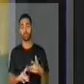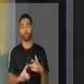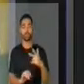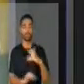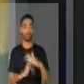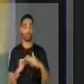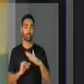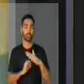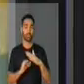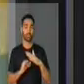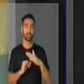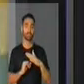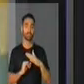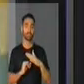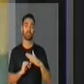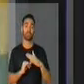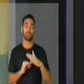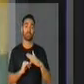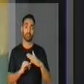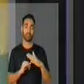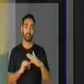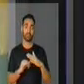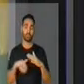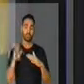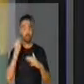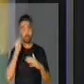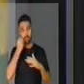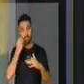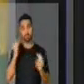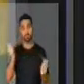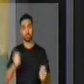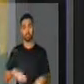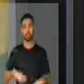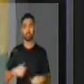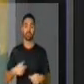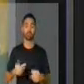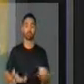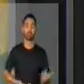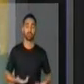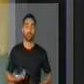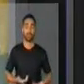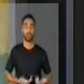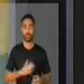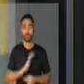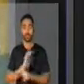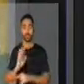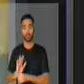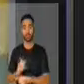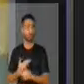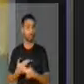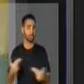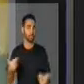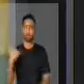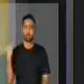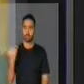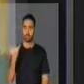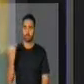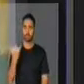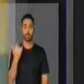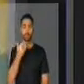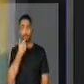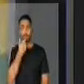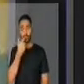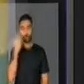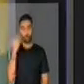instituições demais existentes no país, possam prestar os seus serviços que são relevantes. Há poucos